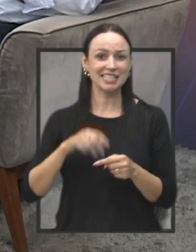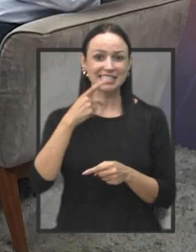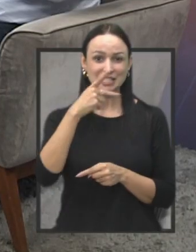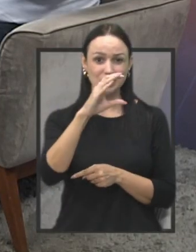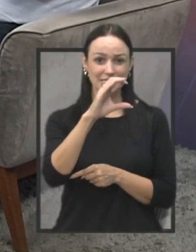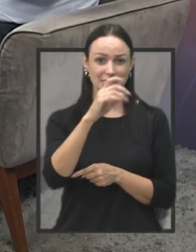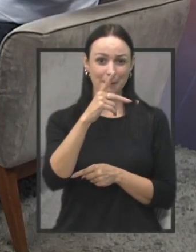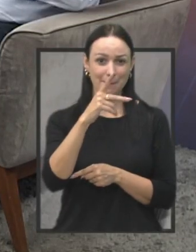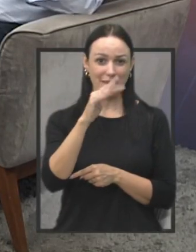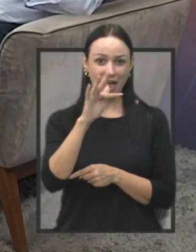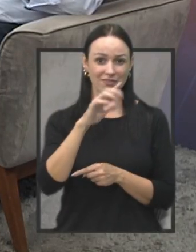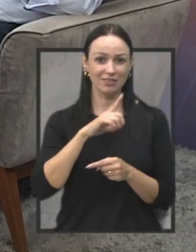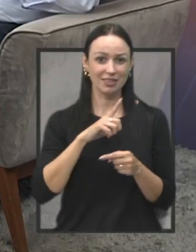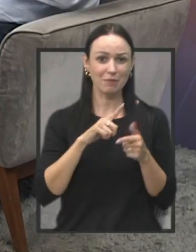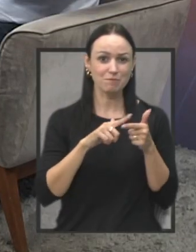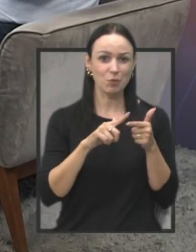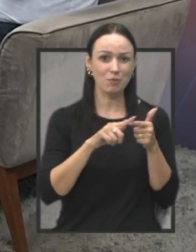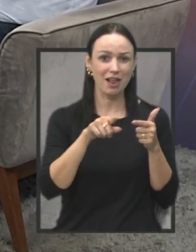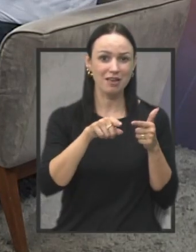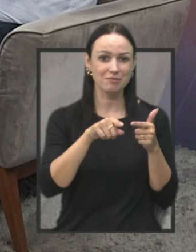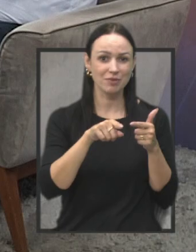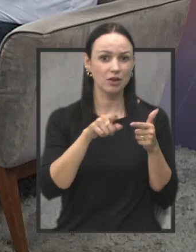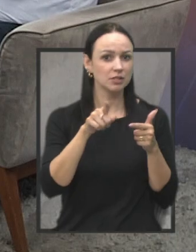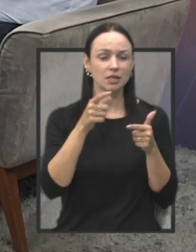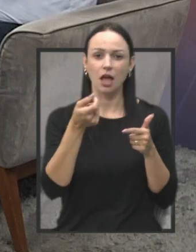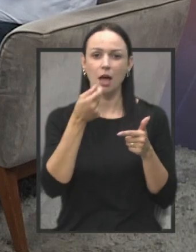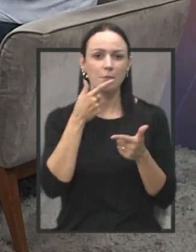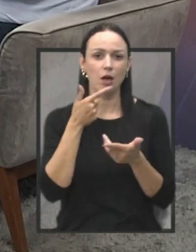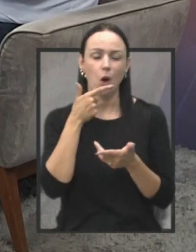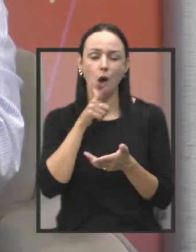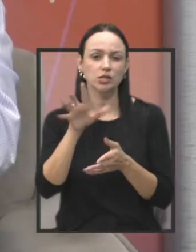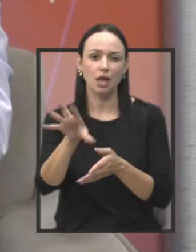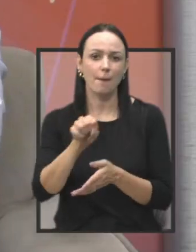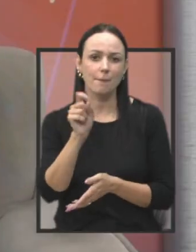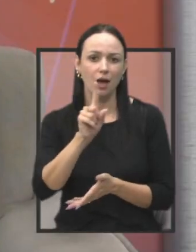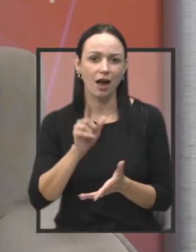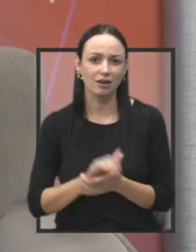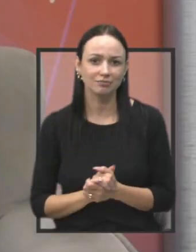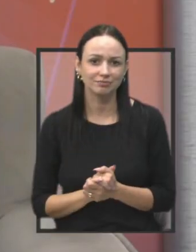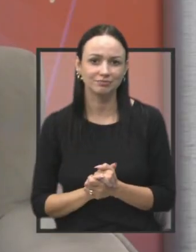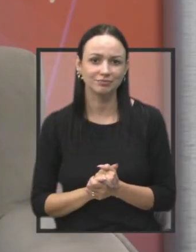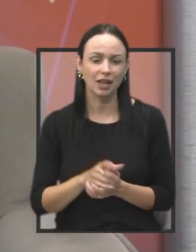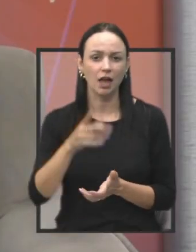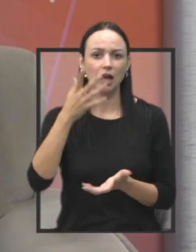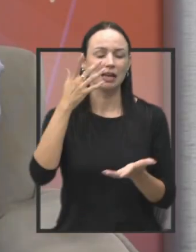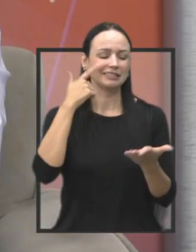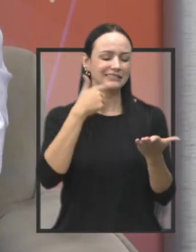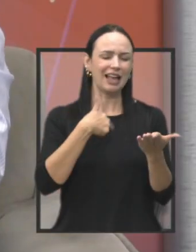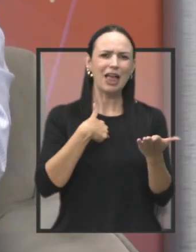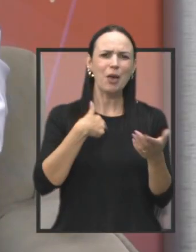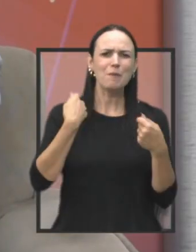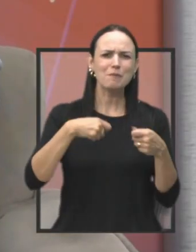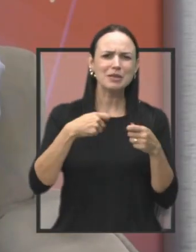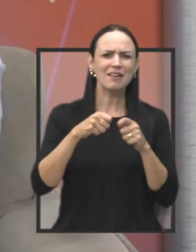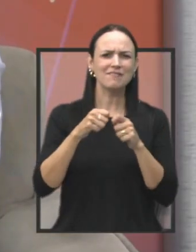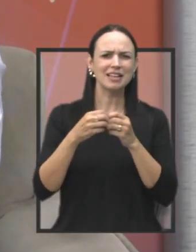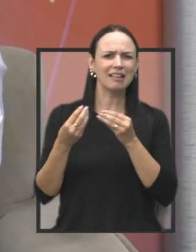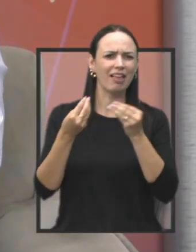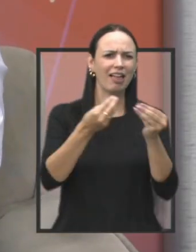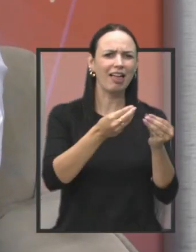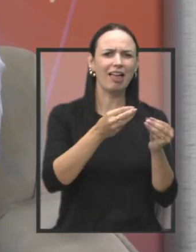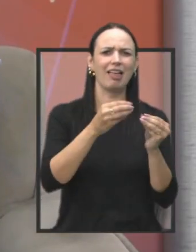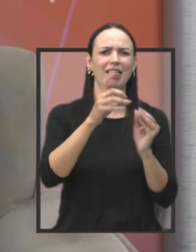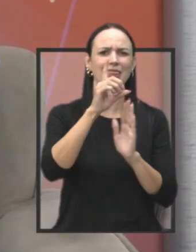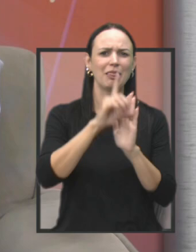de regularização, você não vai levar o remédio. A hora que você descobre que você estava obrigado à entrega e não fez, não adianta